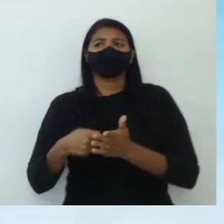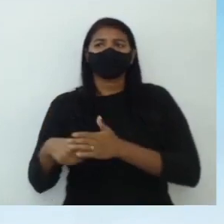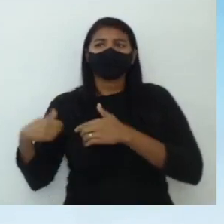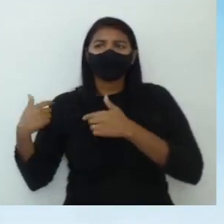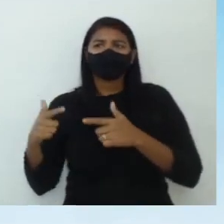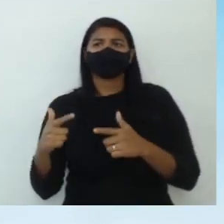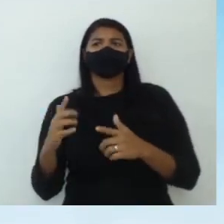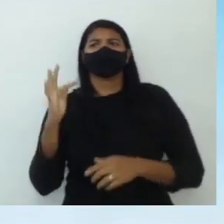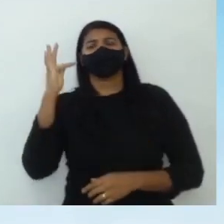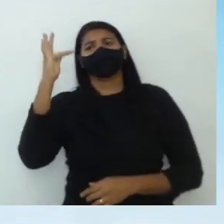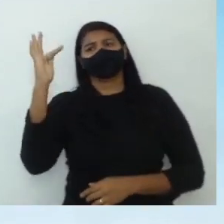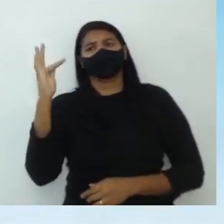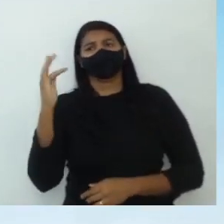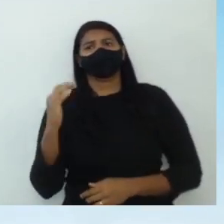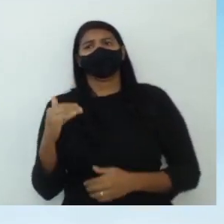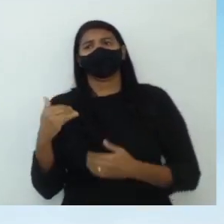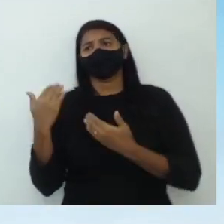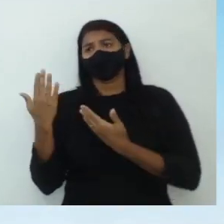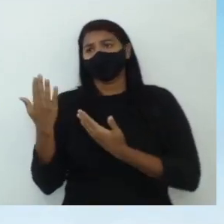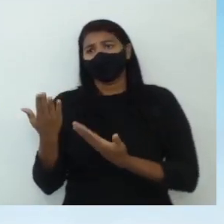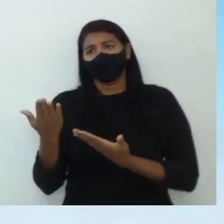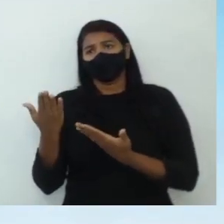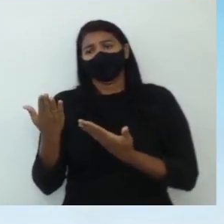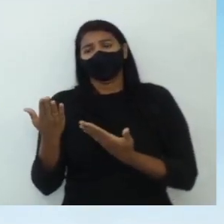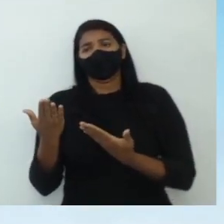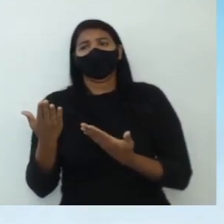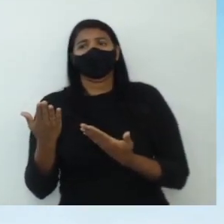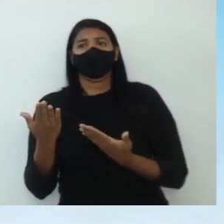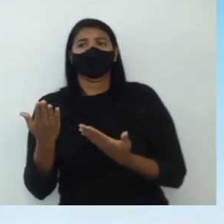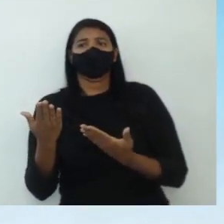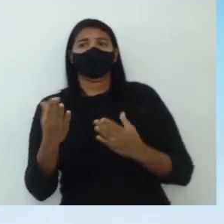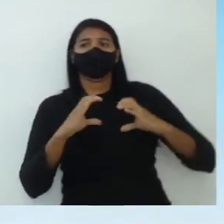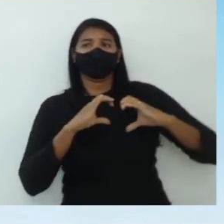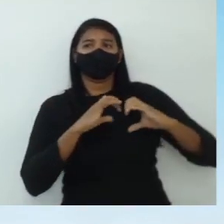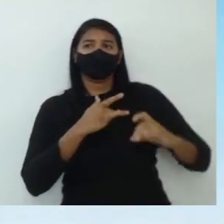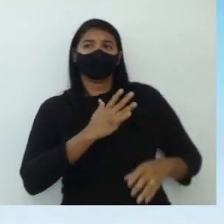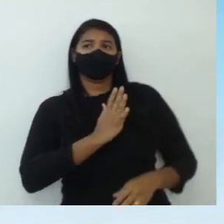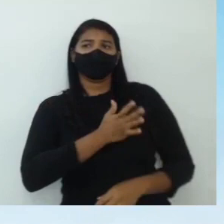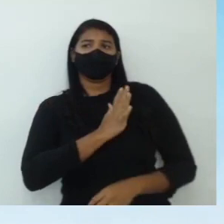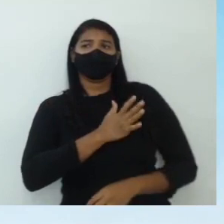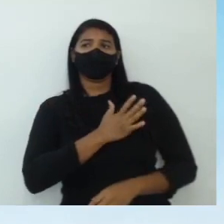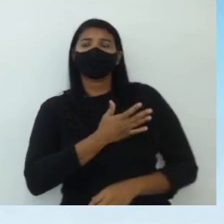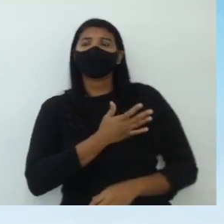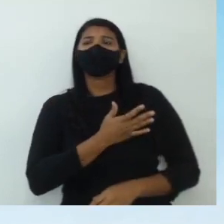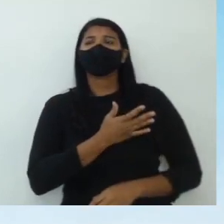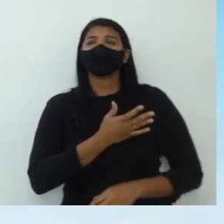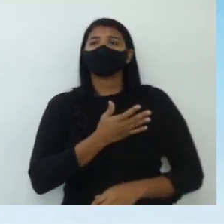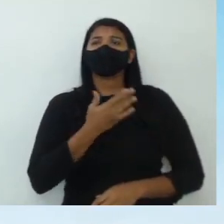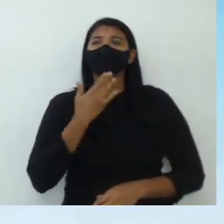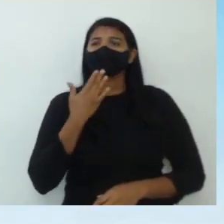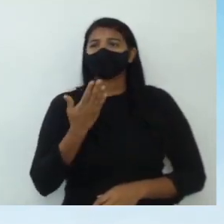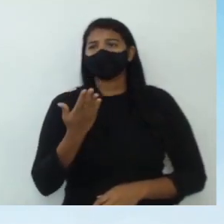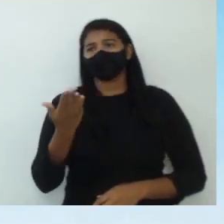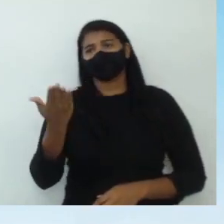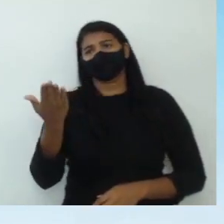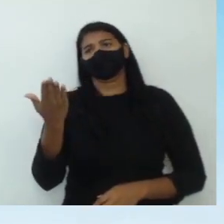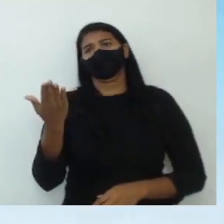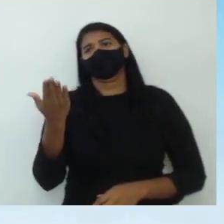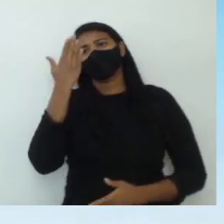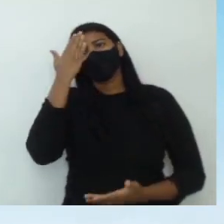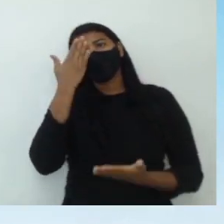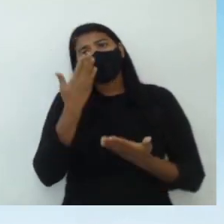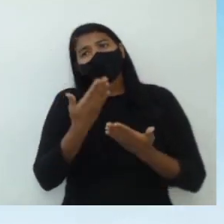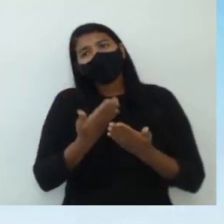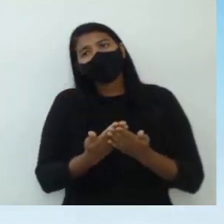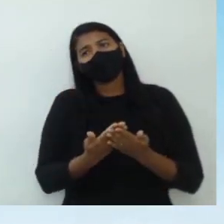toa, nós dizemos para vocês aqui de todo o coração, né, professora? A gente diz exatamente porque nós confiamos